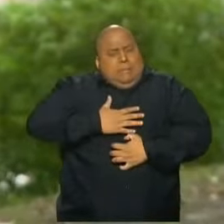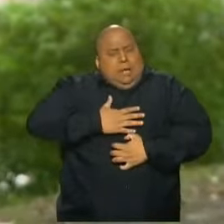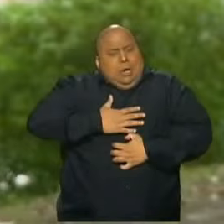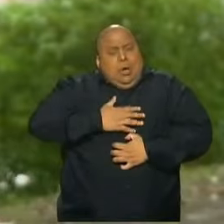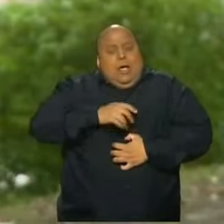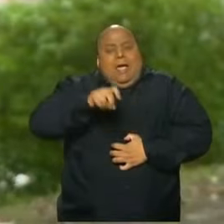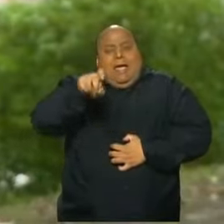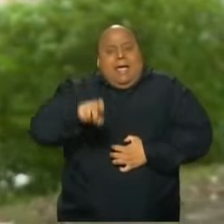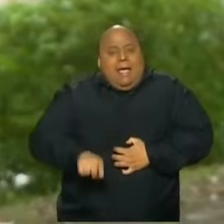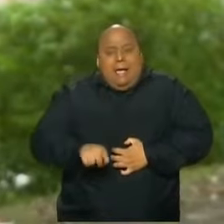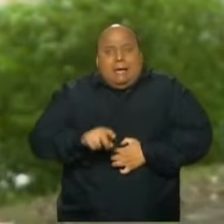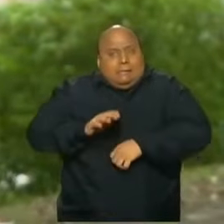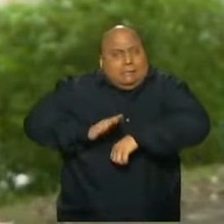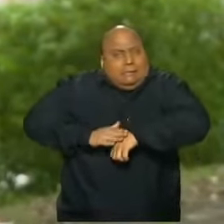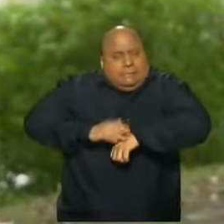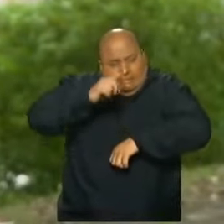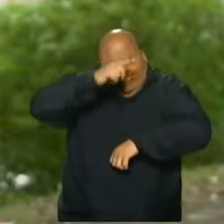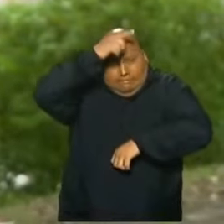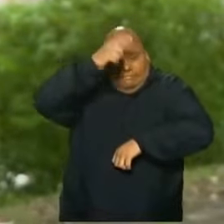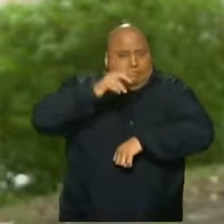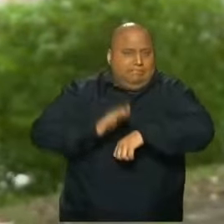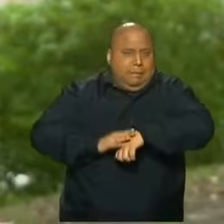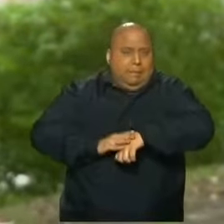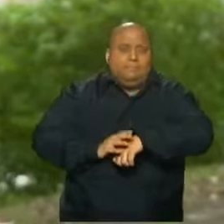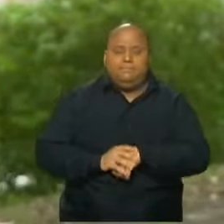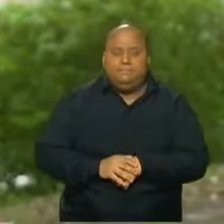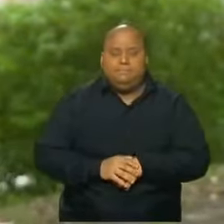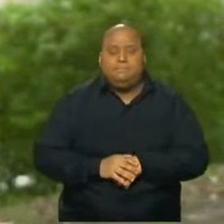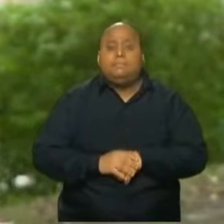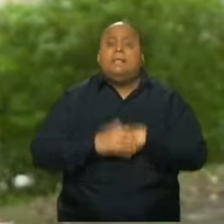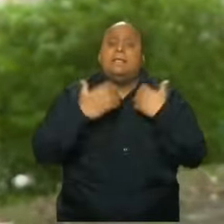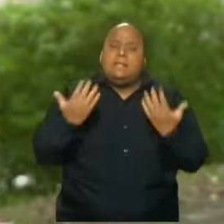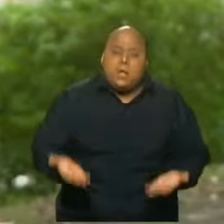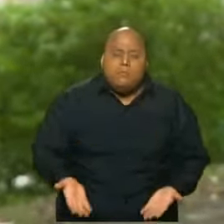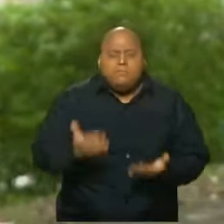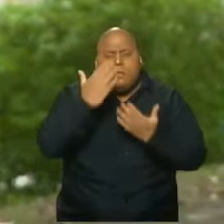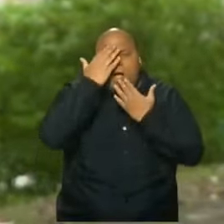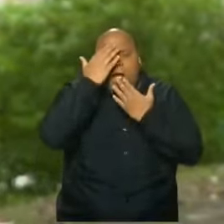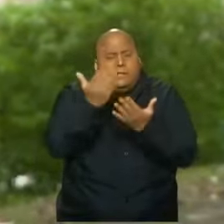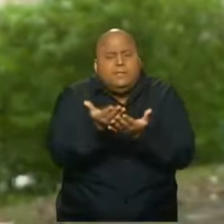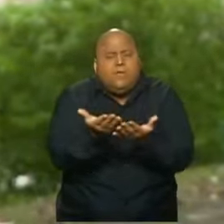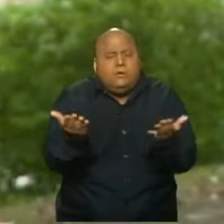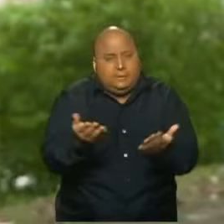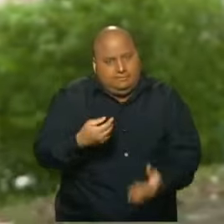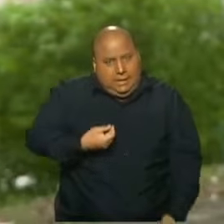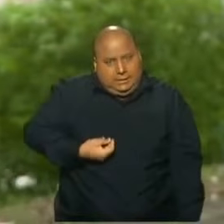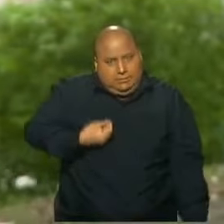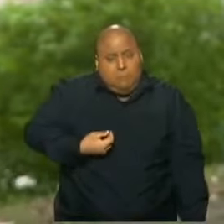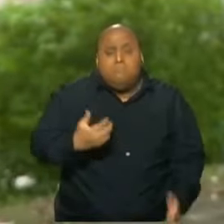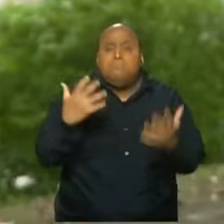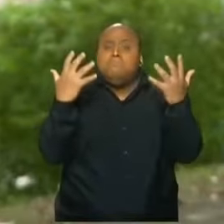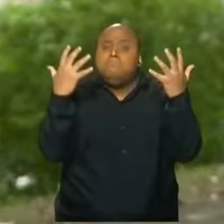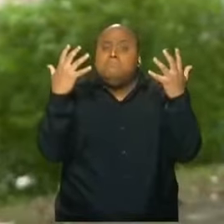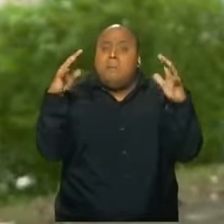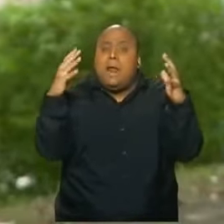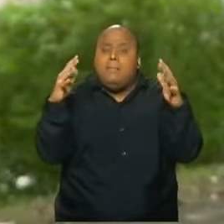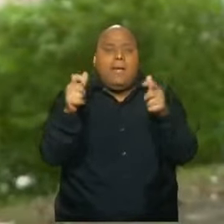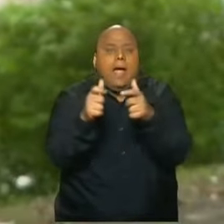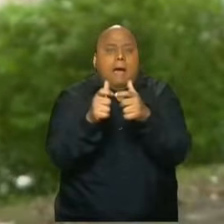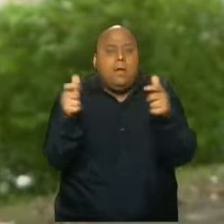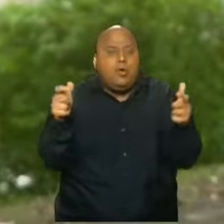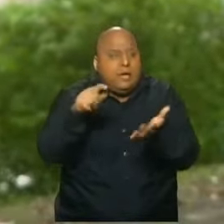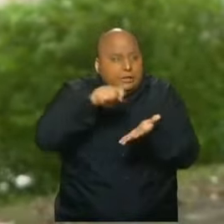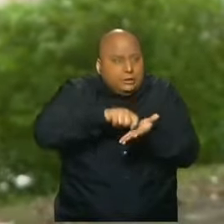atrai muito, que é a autenticidade. Mas antes de tudo, agradecer a todos que participaram e parabenizar a todos